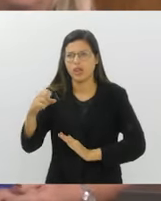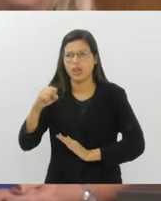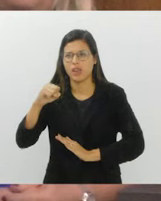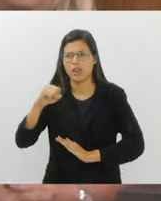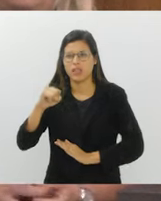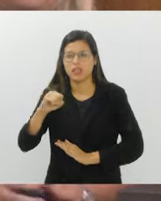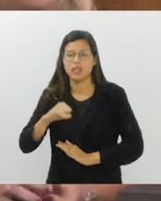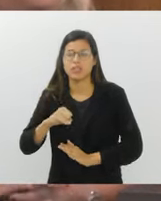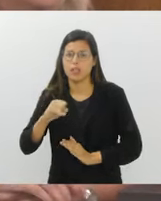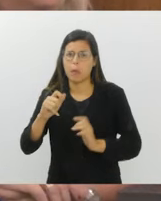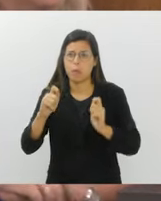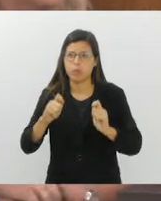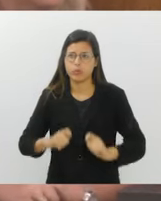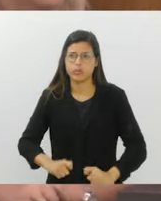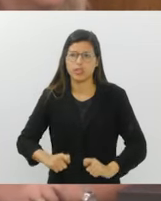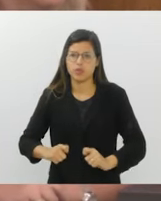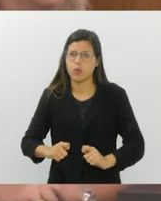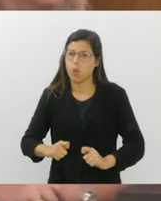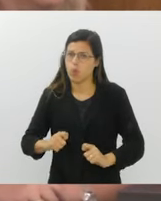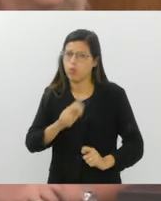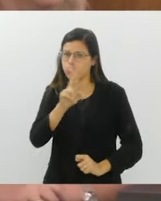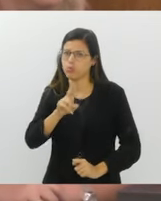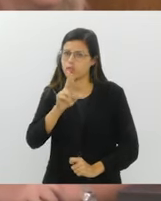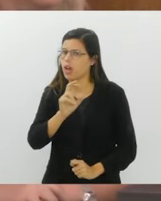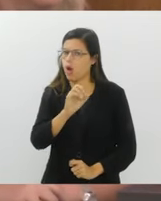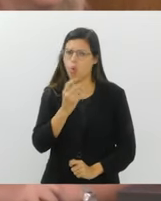tem condições ou não de botar para rodar.